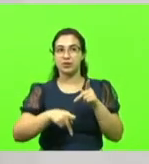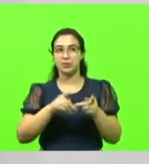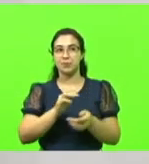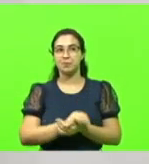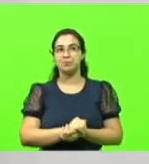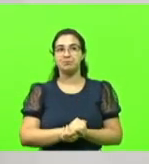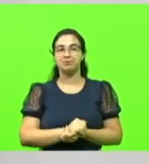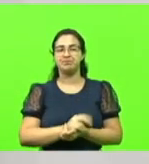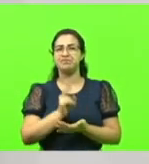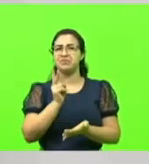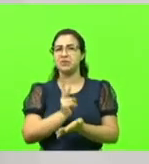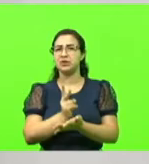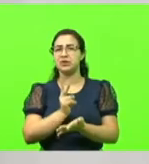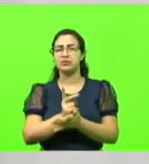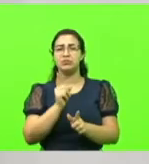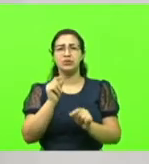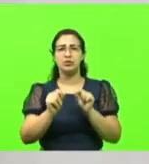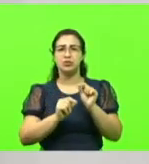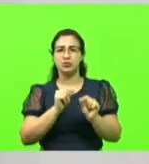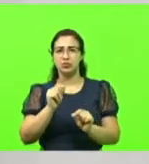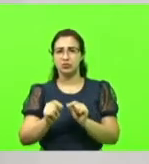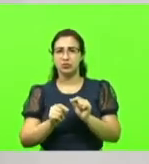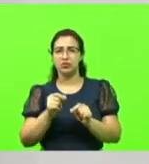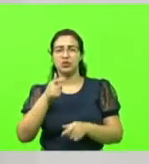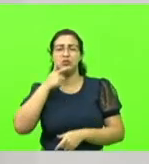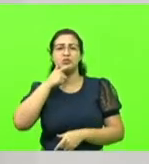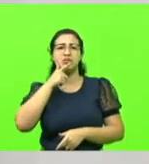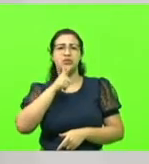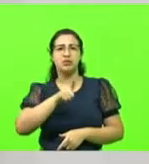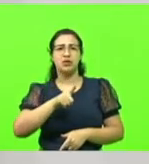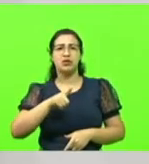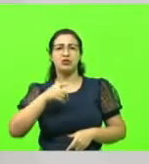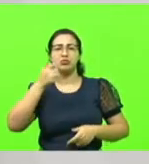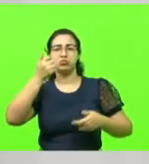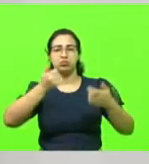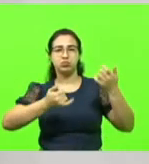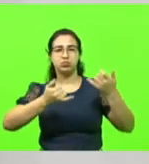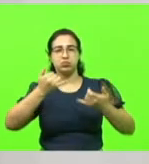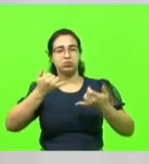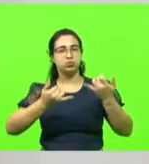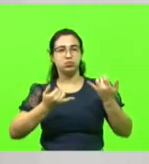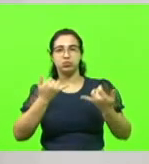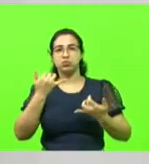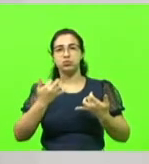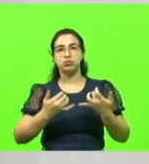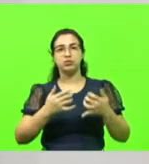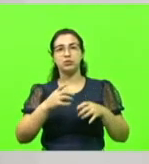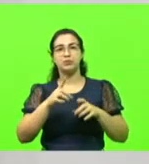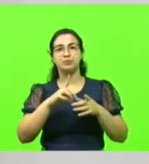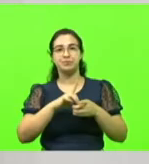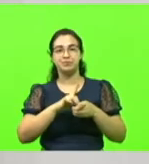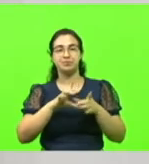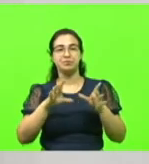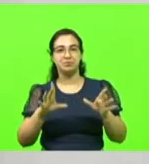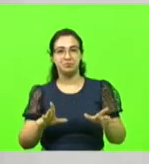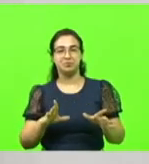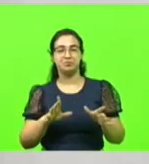sempre marcou seu discurso com defesa intransigente à democracia. Jaysson Barreto disputou o